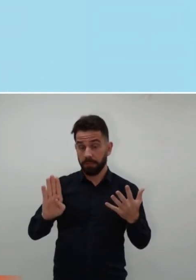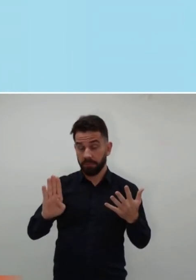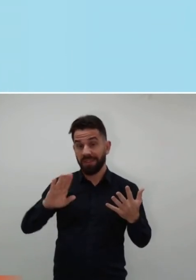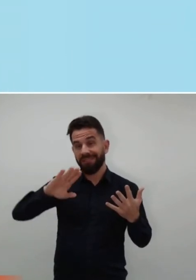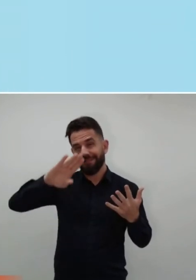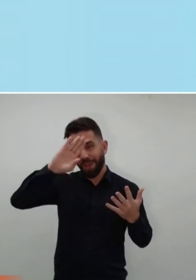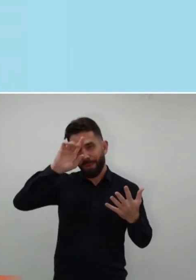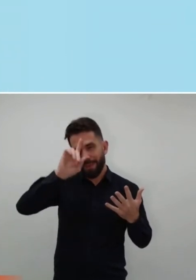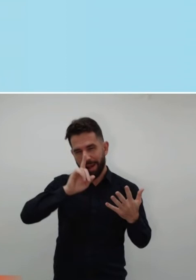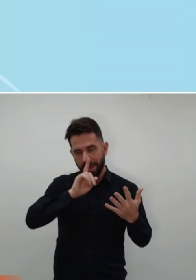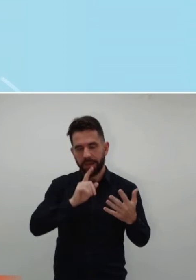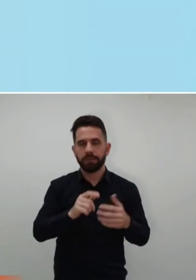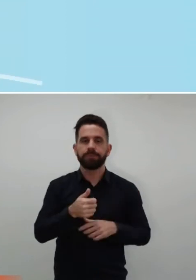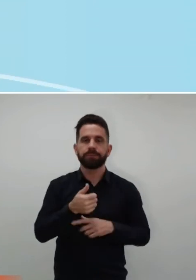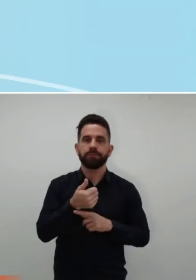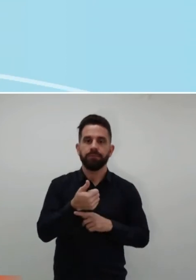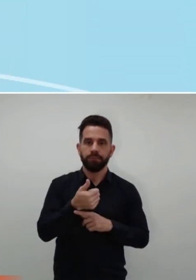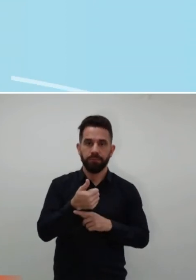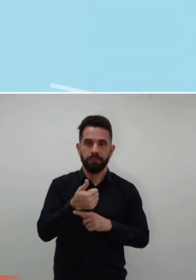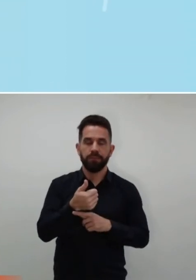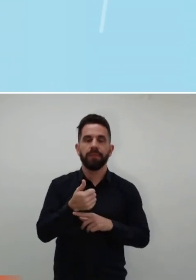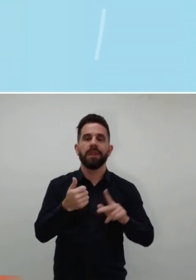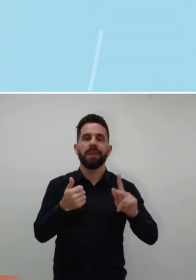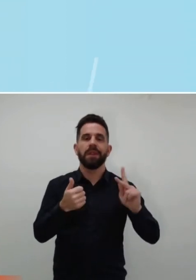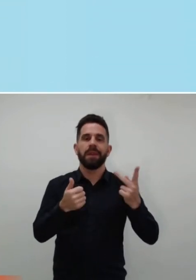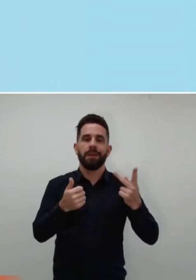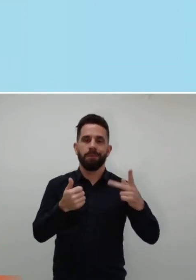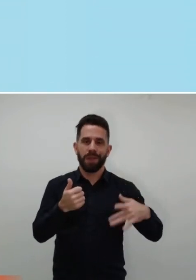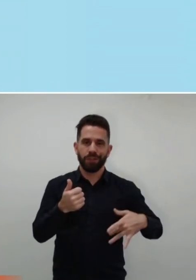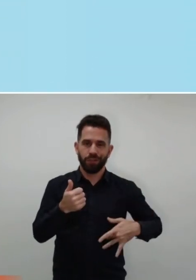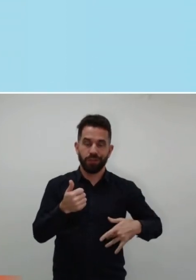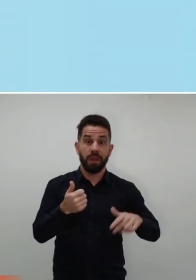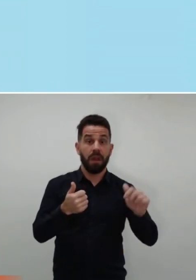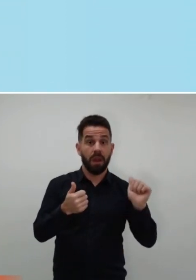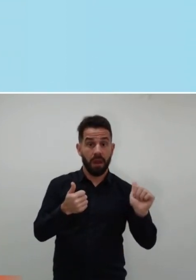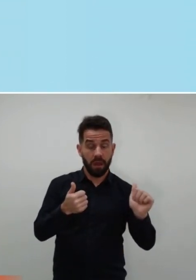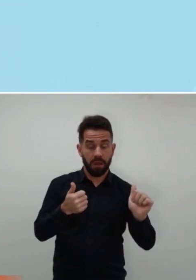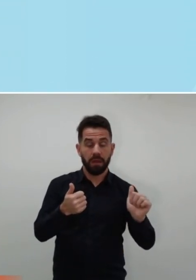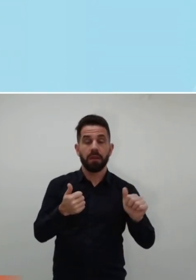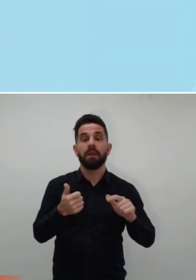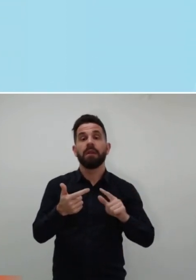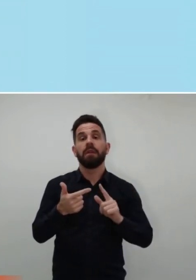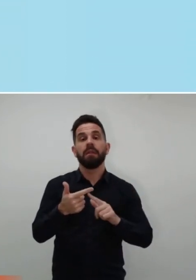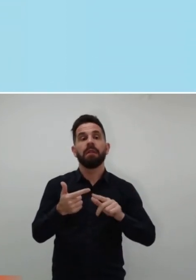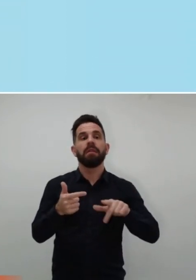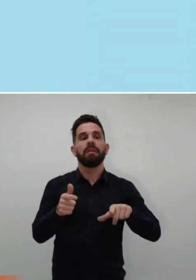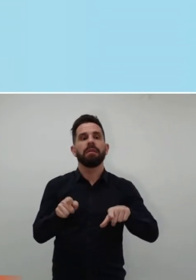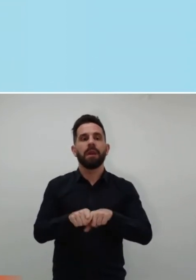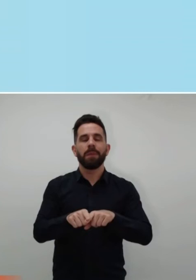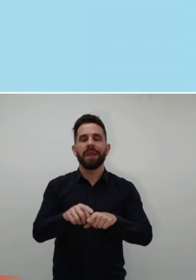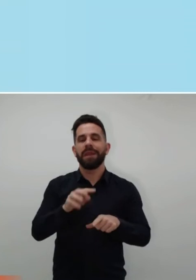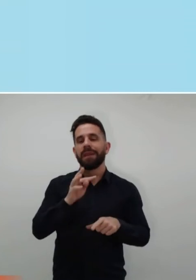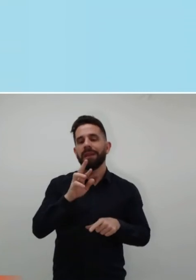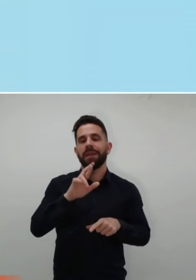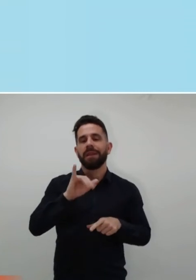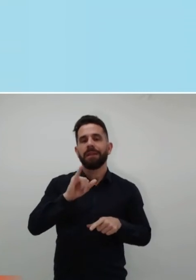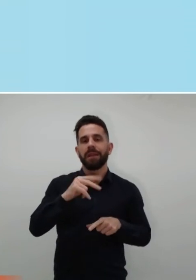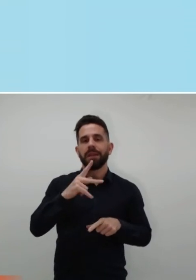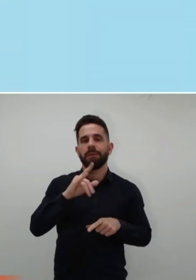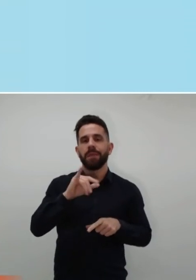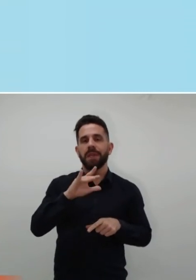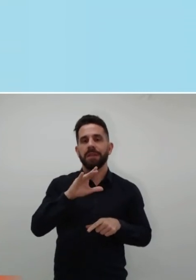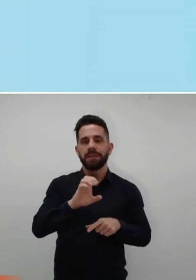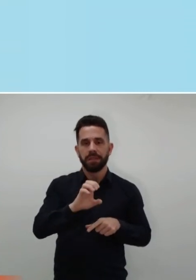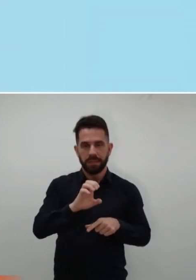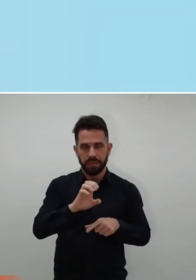a vacina contra a hepatite A e também a tríplice viral, que imuniza contra a cachumba, o sarampo